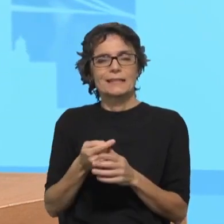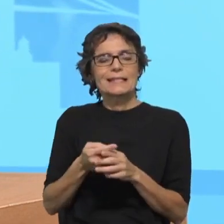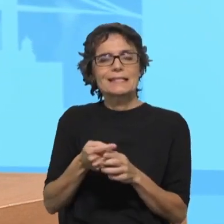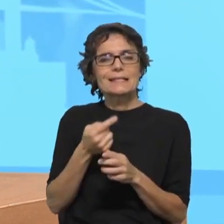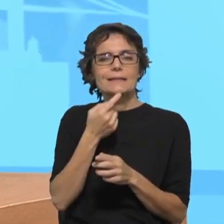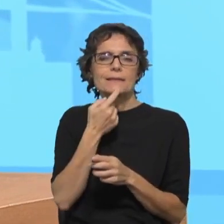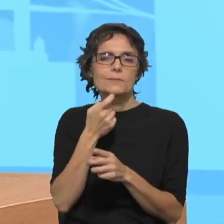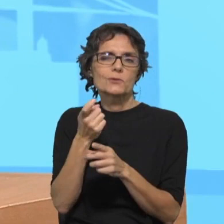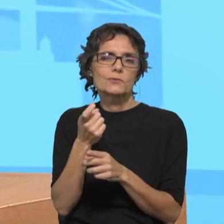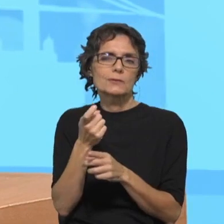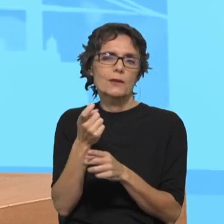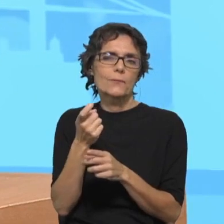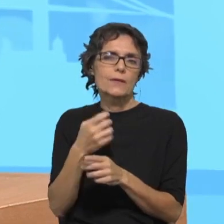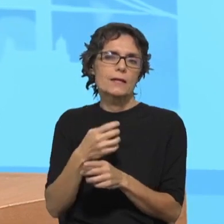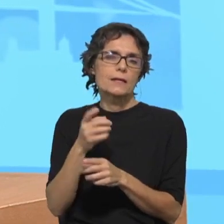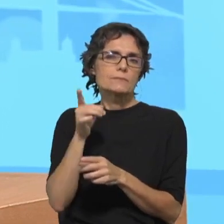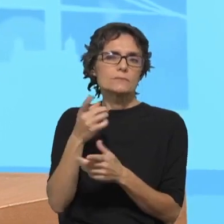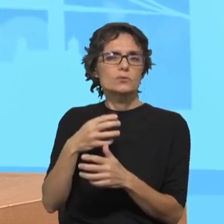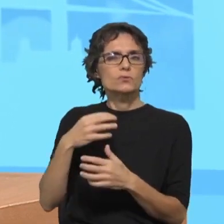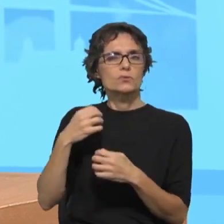a graça de uma inspiração,